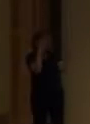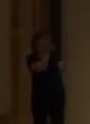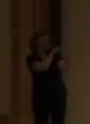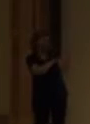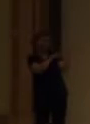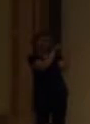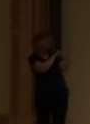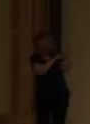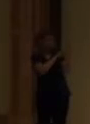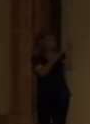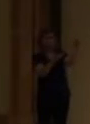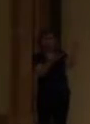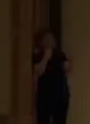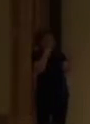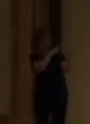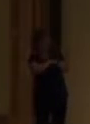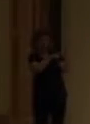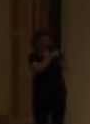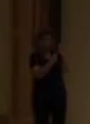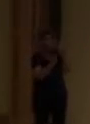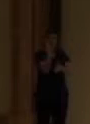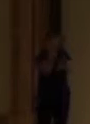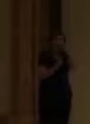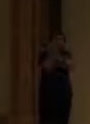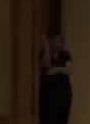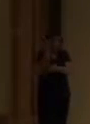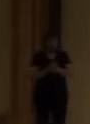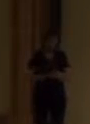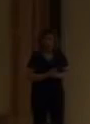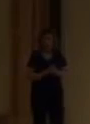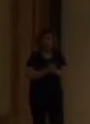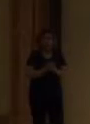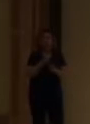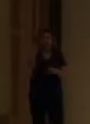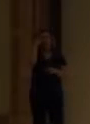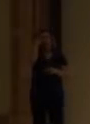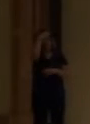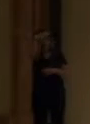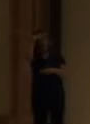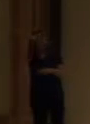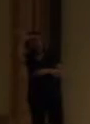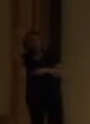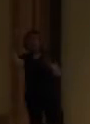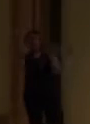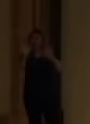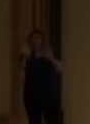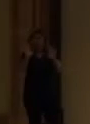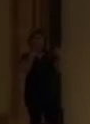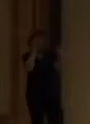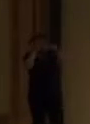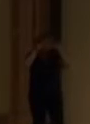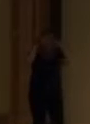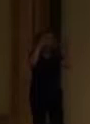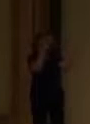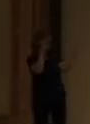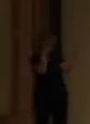deixar adormecer as consciências e nós sabermos que o mundo que é assim. Não é para dizer